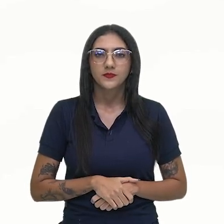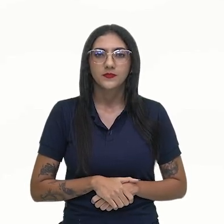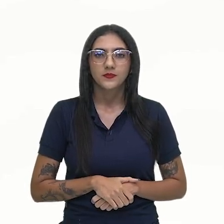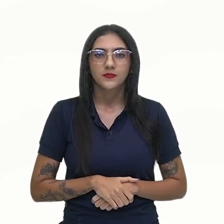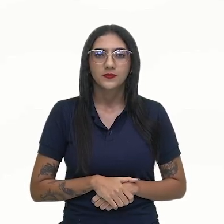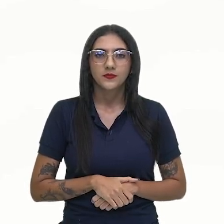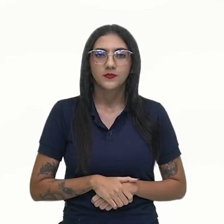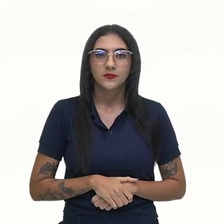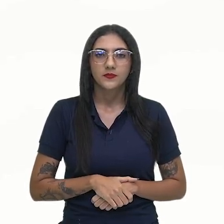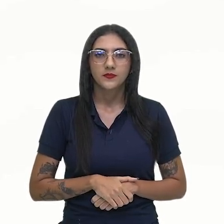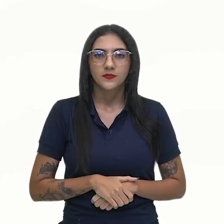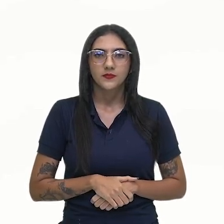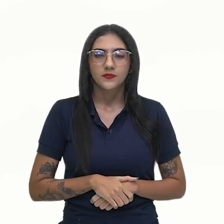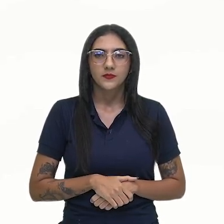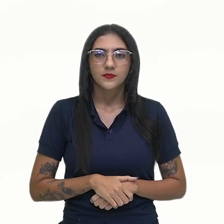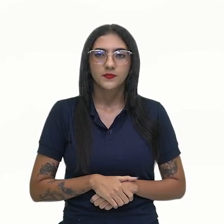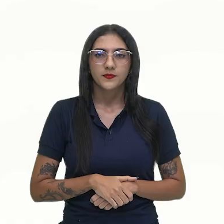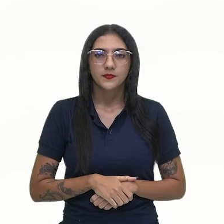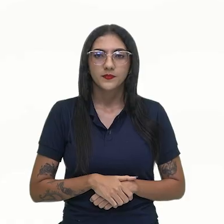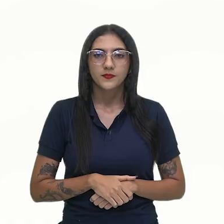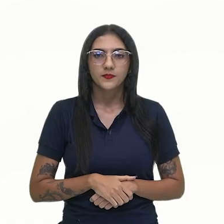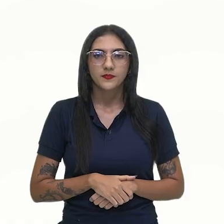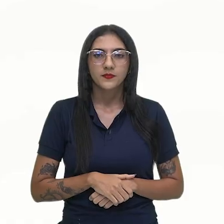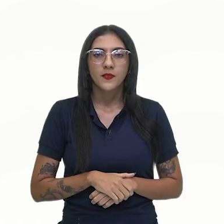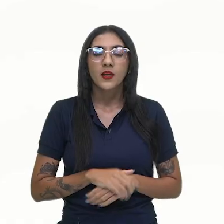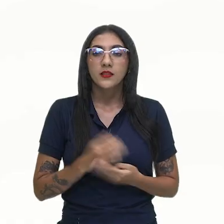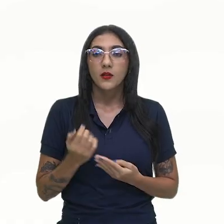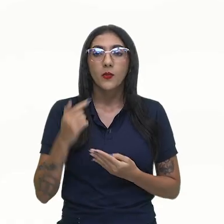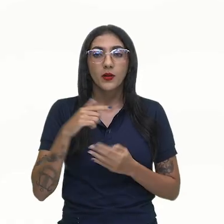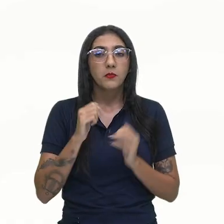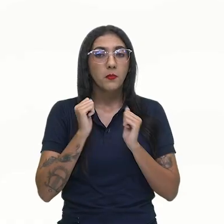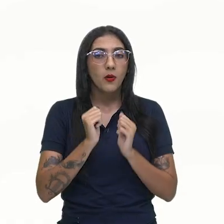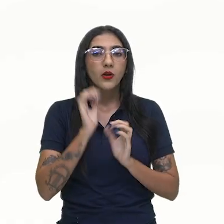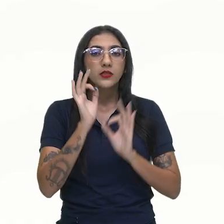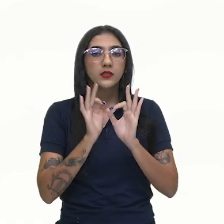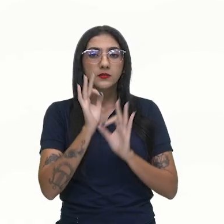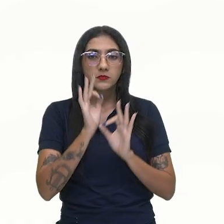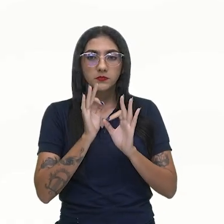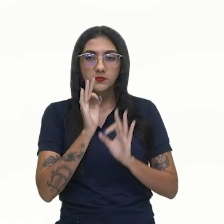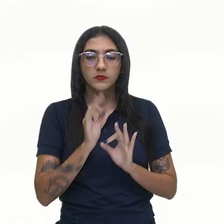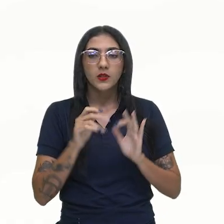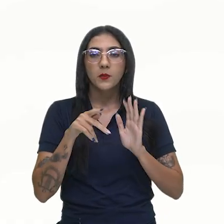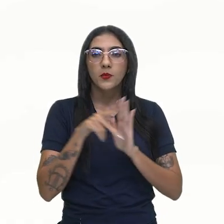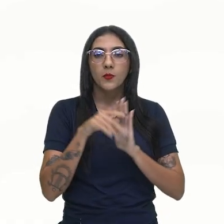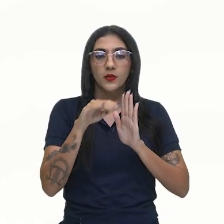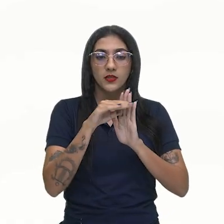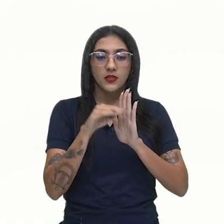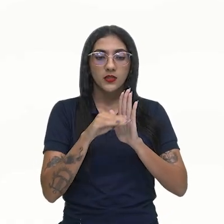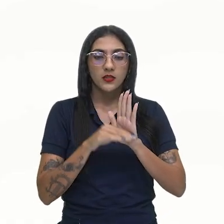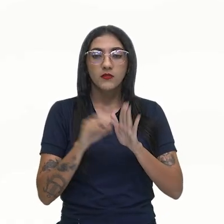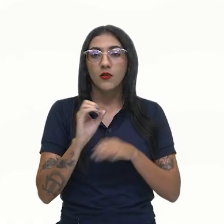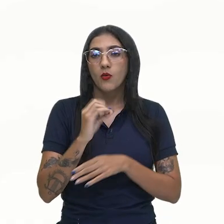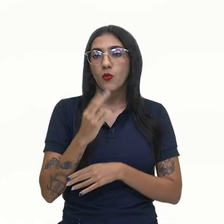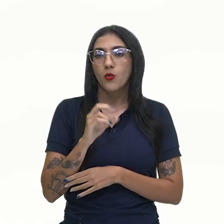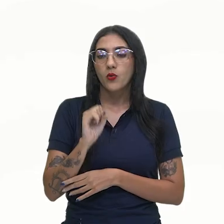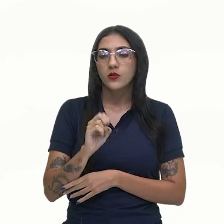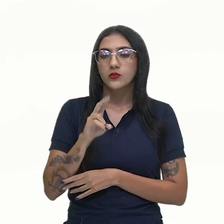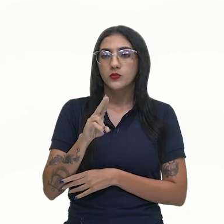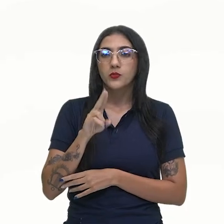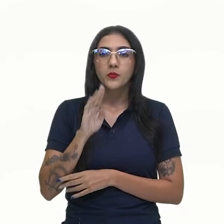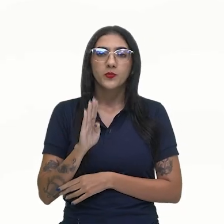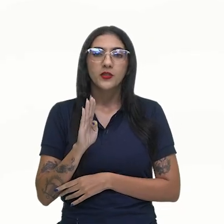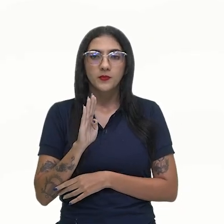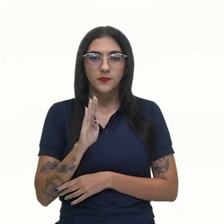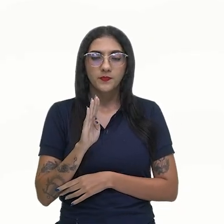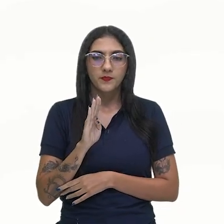E essa distribuição pode ser feita em níveis de energia ou subnível. Como a gente fez aqui, foi em nível de